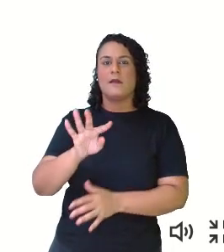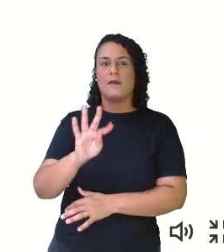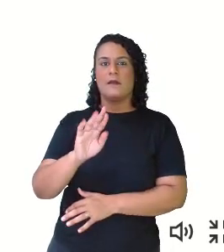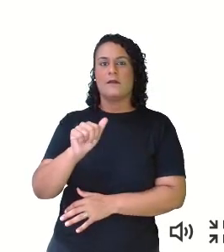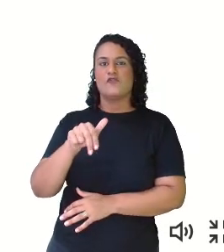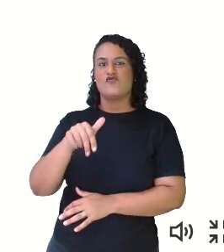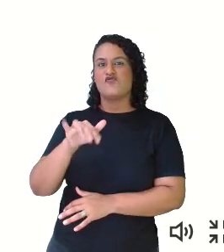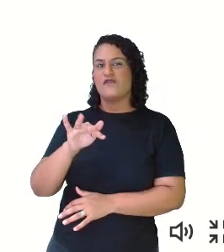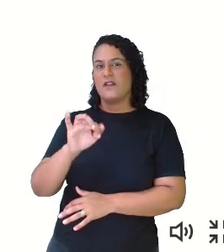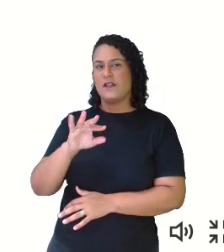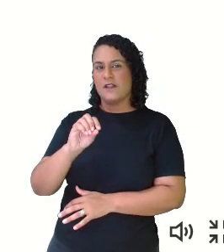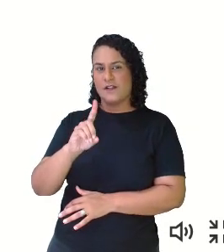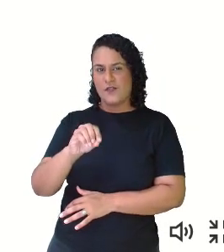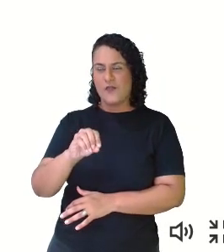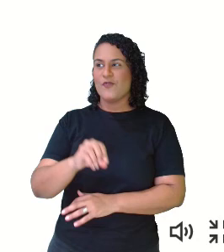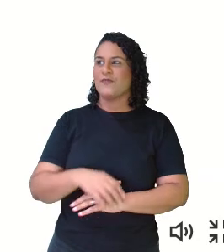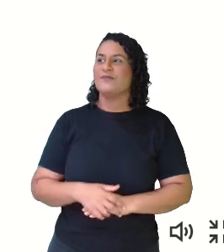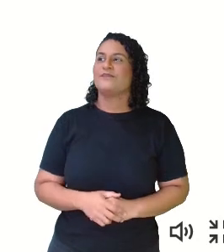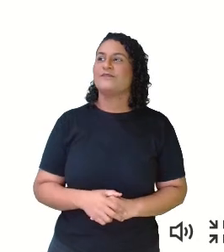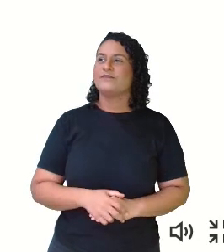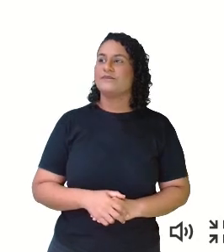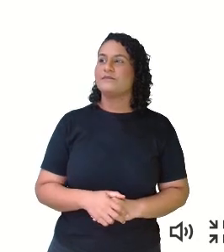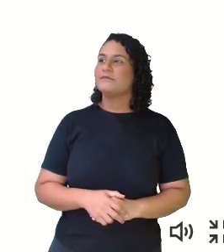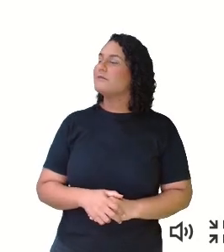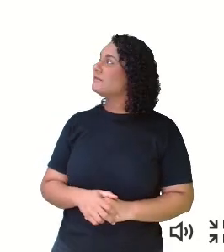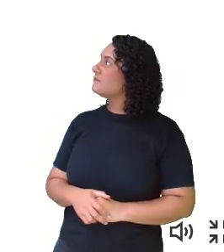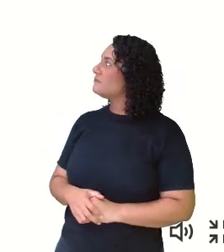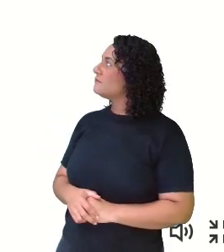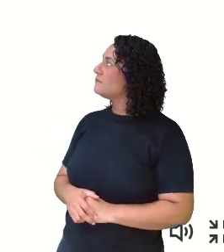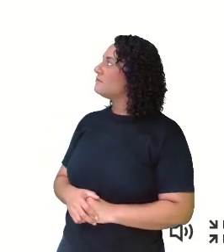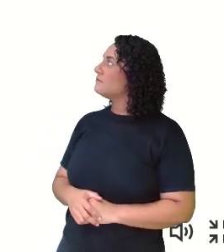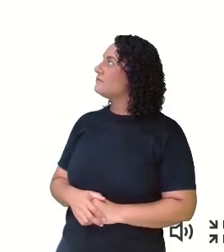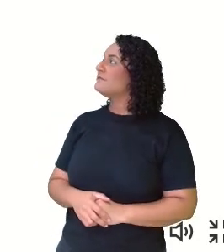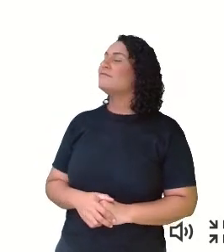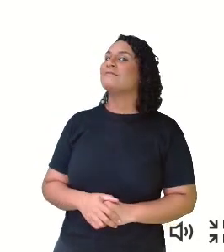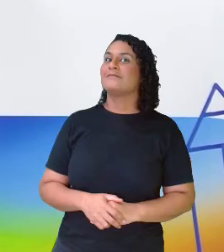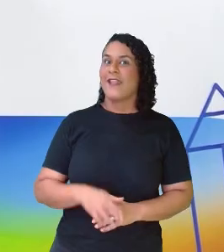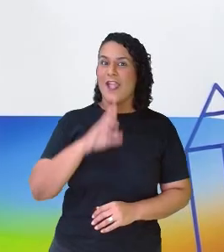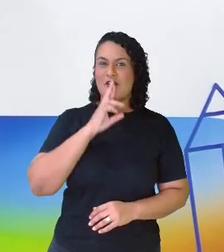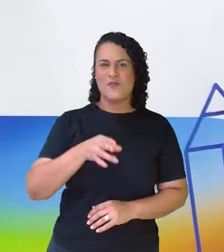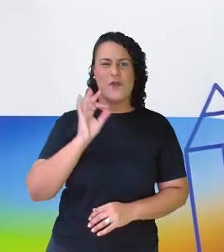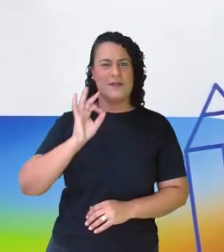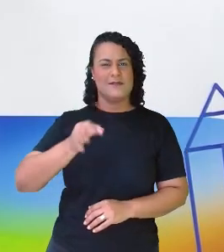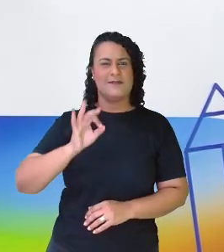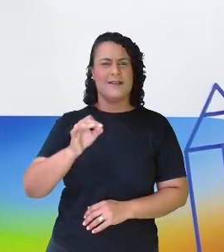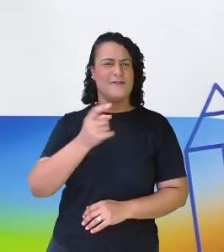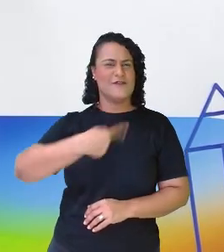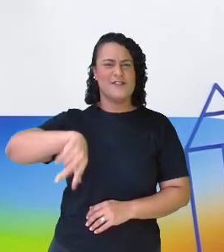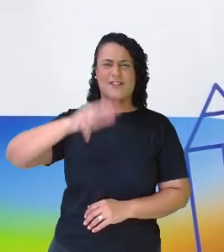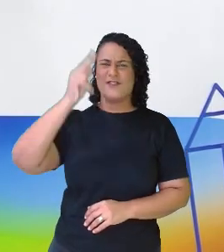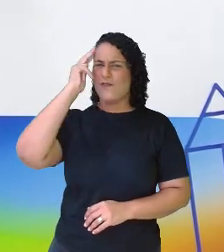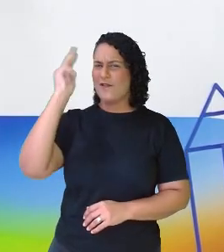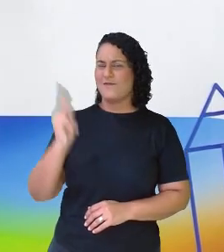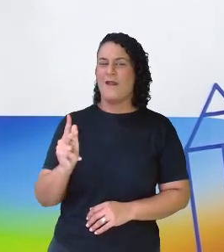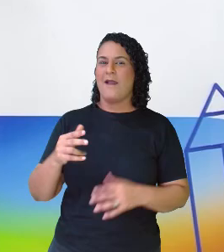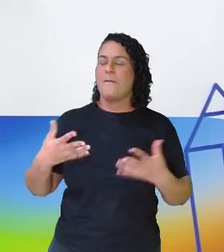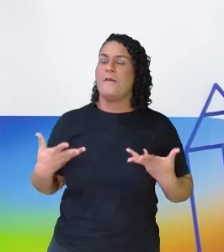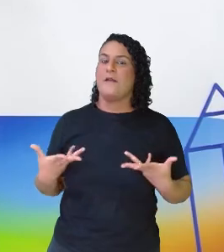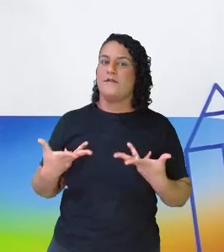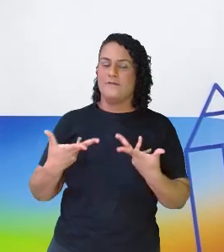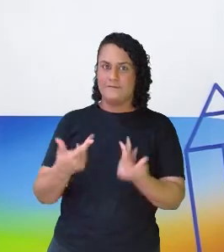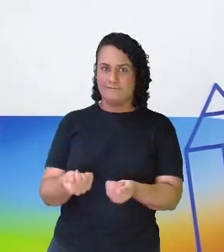Vamos conferir? Olha aí, ó, nossas respostas todas certinhas. Vocês arrasam, gente. Vocês são maravilhosos. E